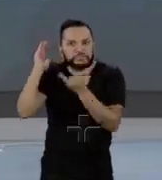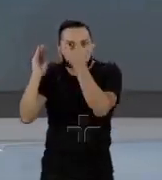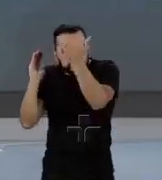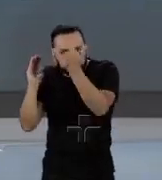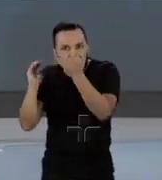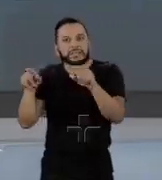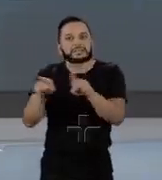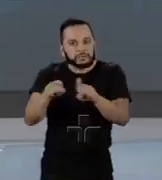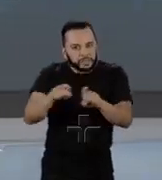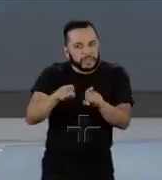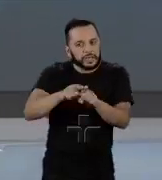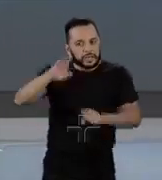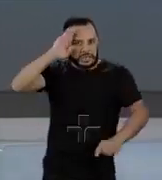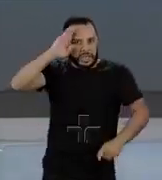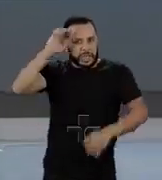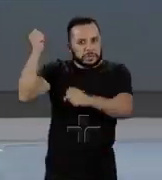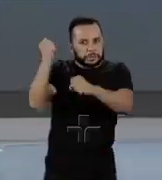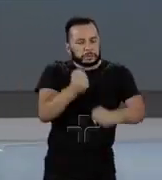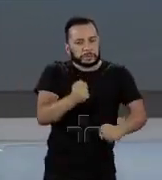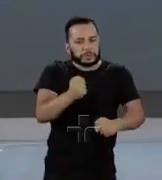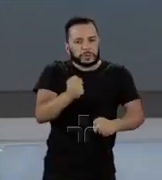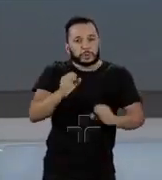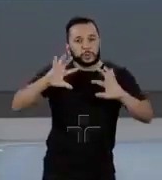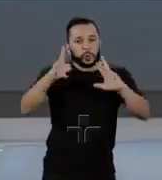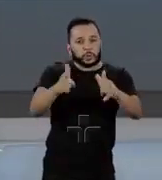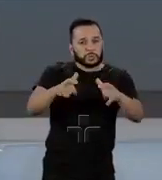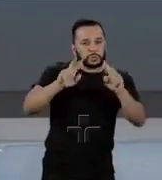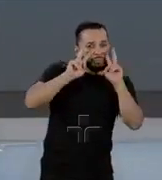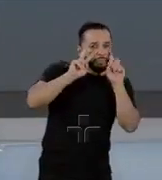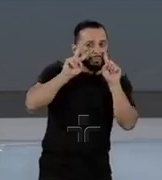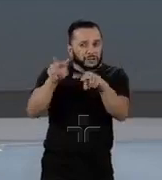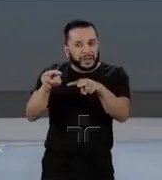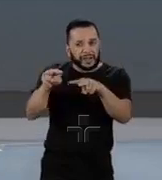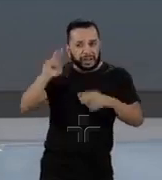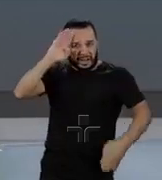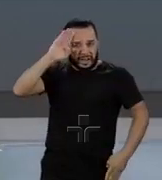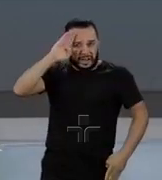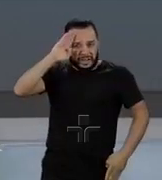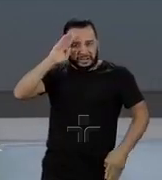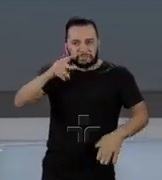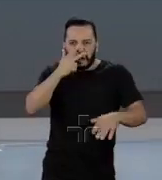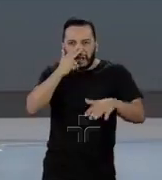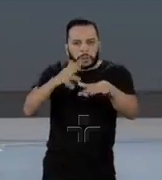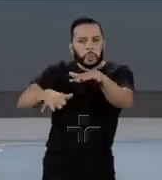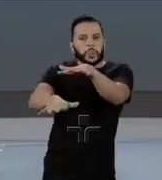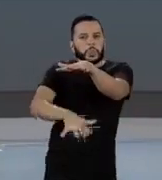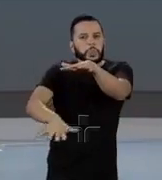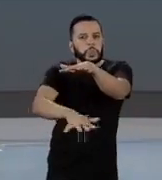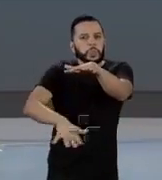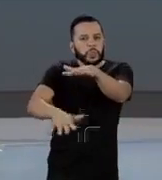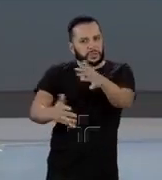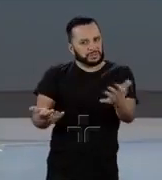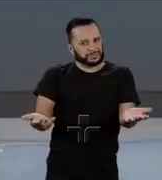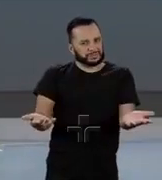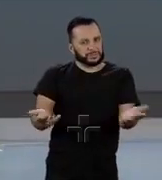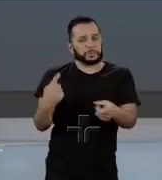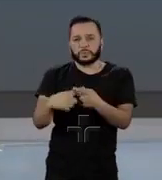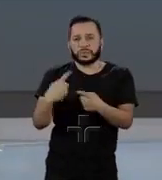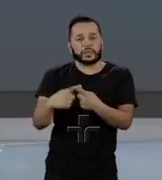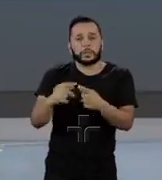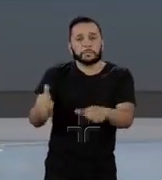eu vou para o segundo entrevistado, quando ele fala que alguma coisa tinha que ser feita no Rio de Janeiro, porque